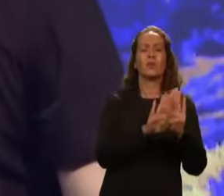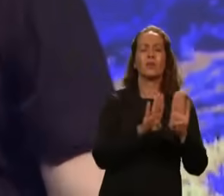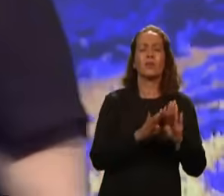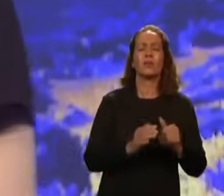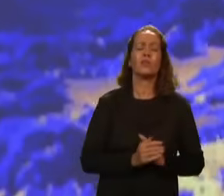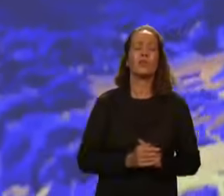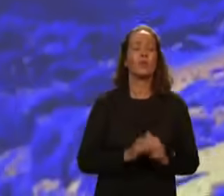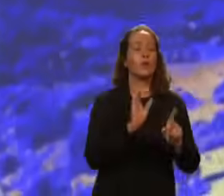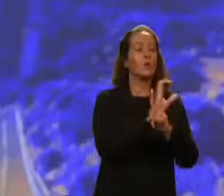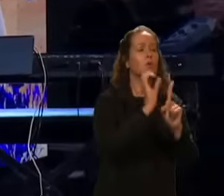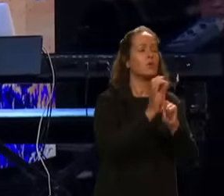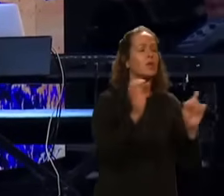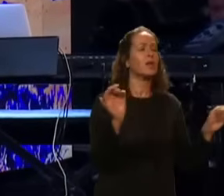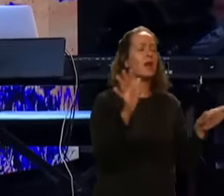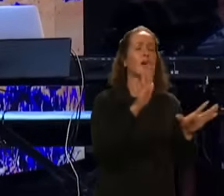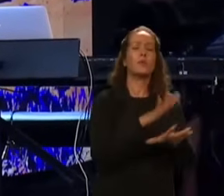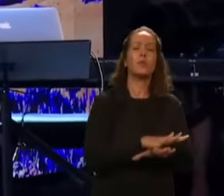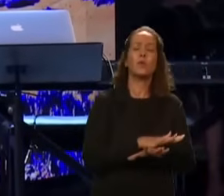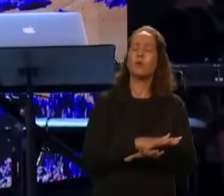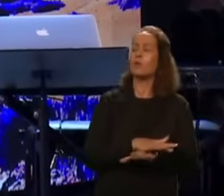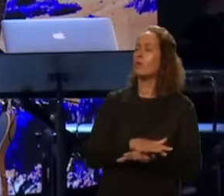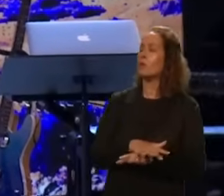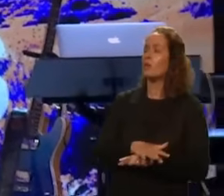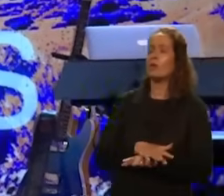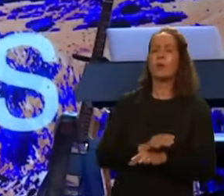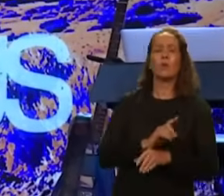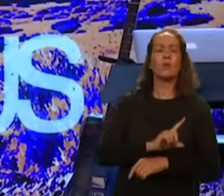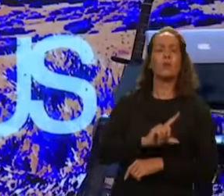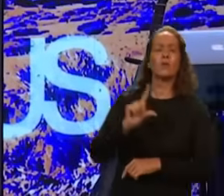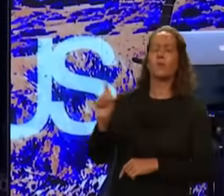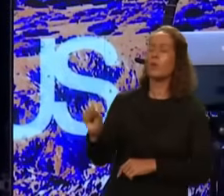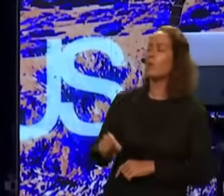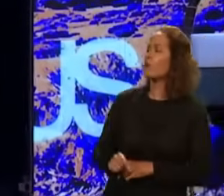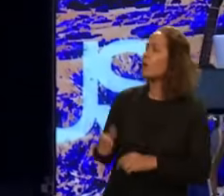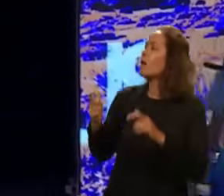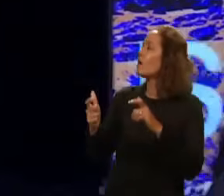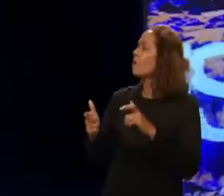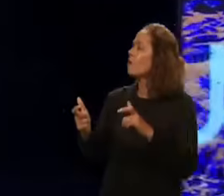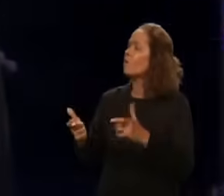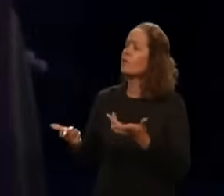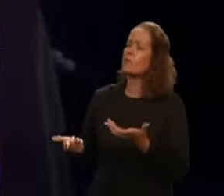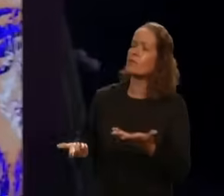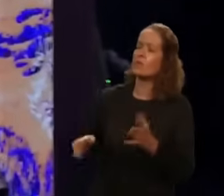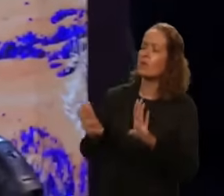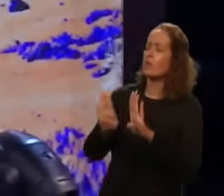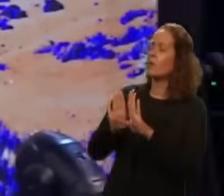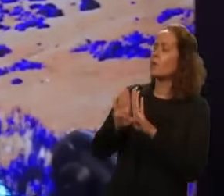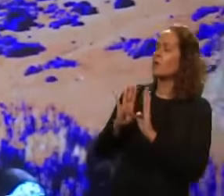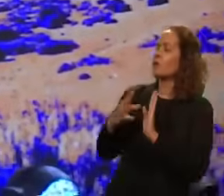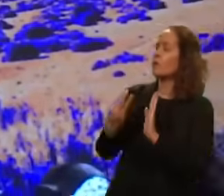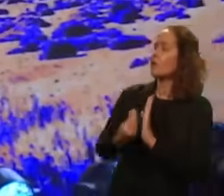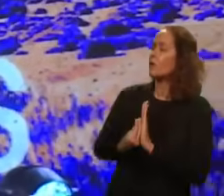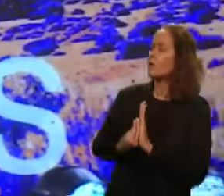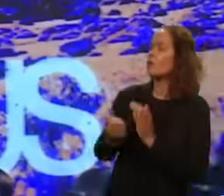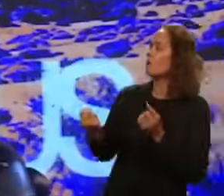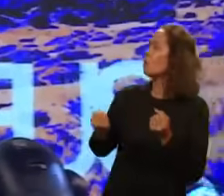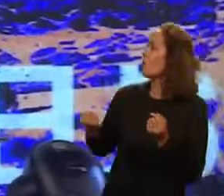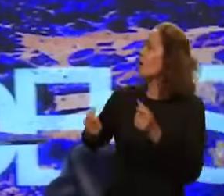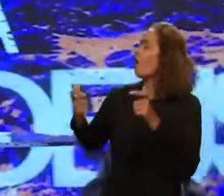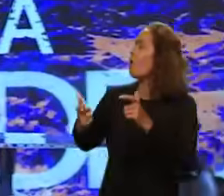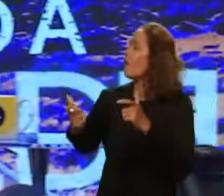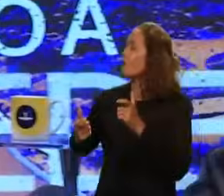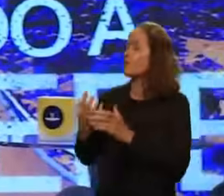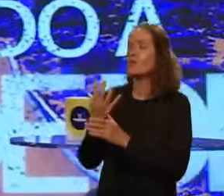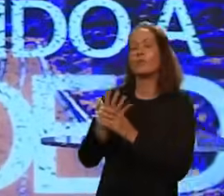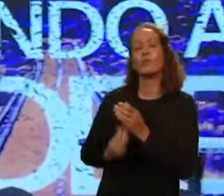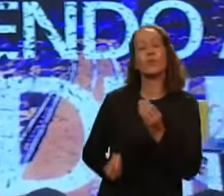carro? Até hoje nunca achei esse carro na porta da igreja. O que, que aquele santo veio